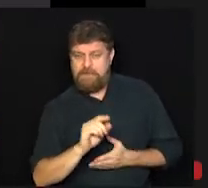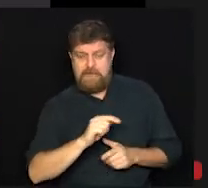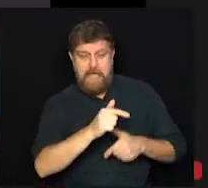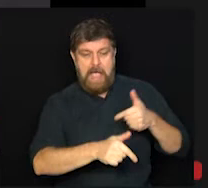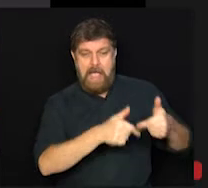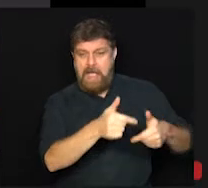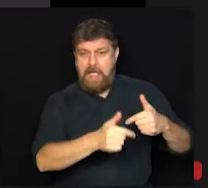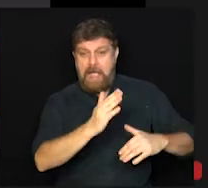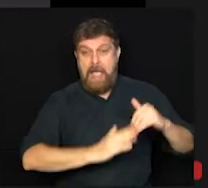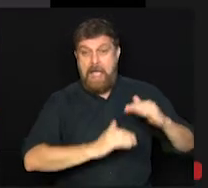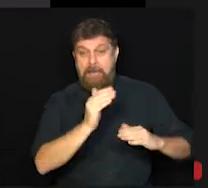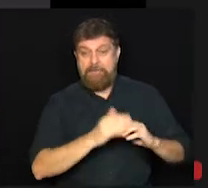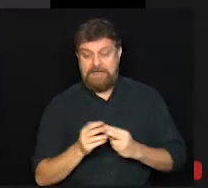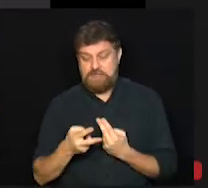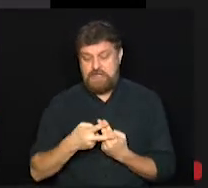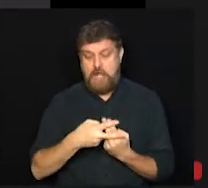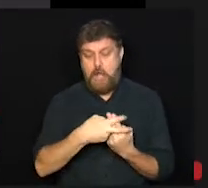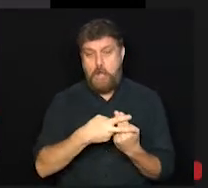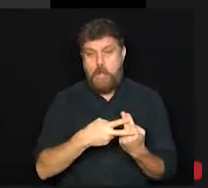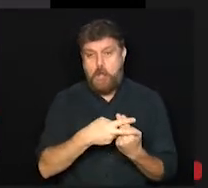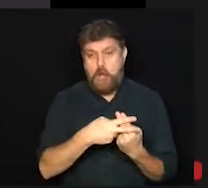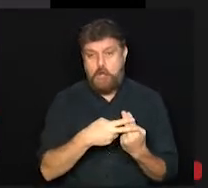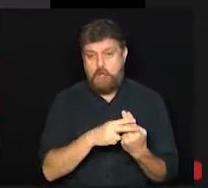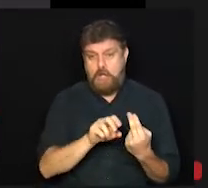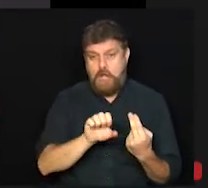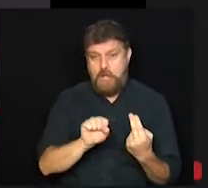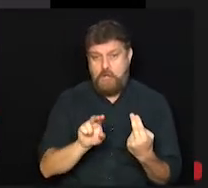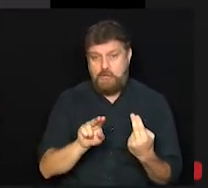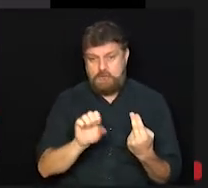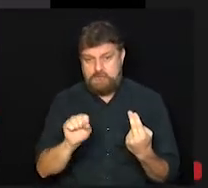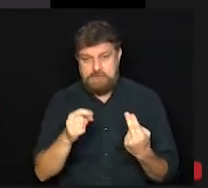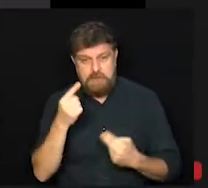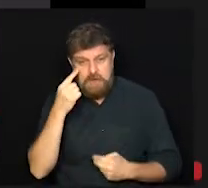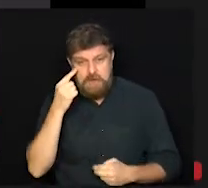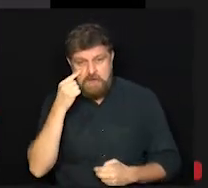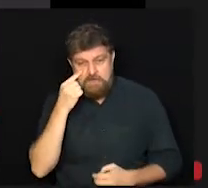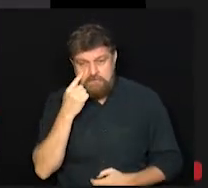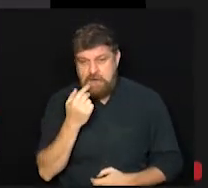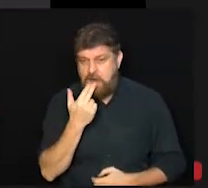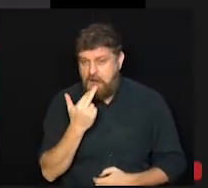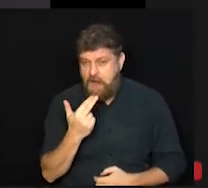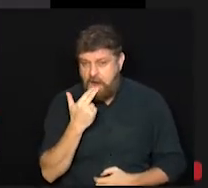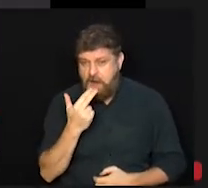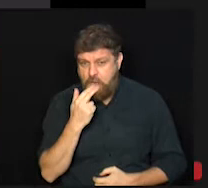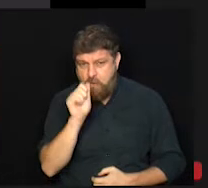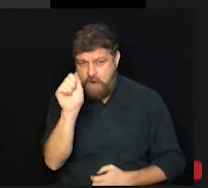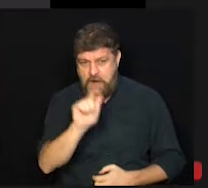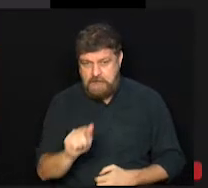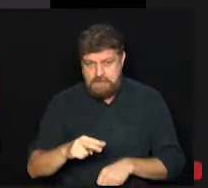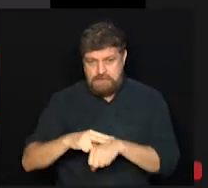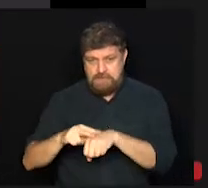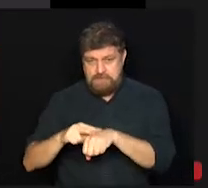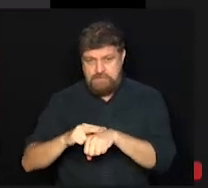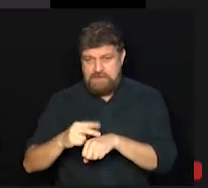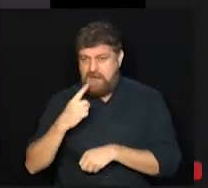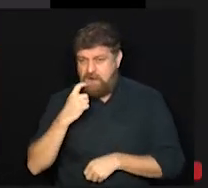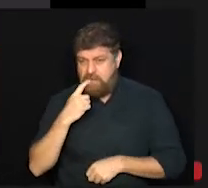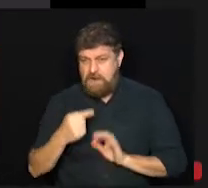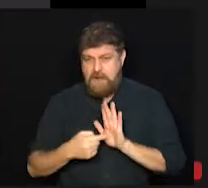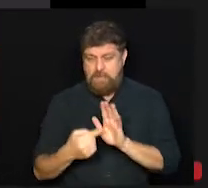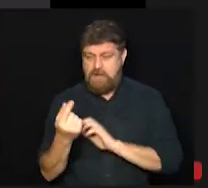que a gente presta ao SUS. Então, se vocês olharem essas pequenas barras coloridas, elas mostram a receita que vem do